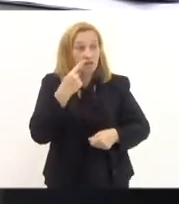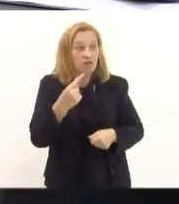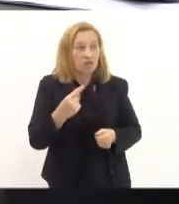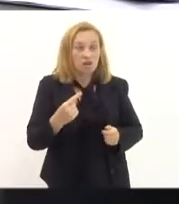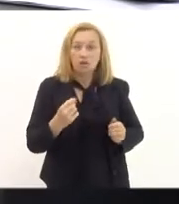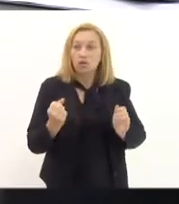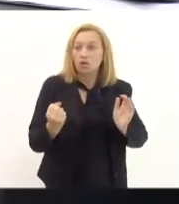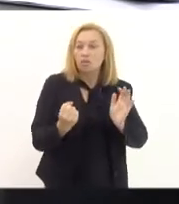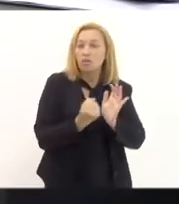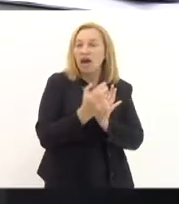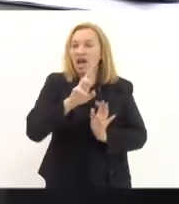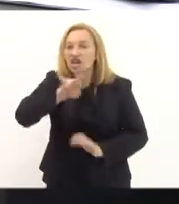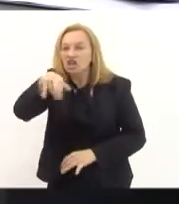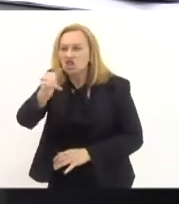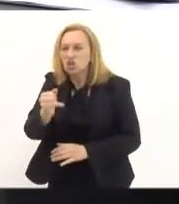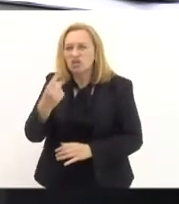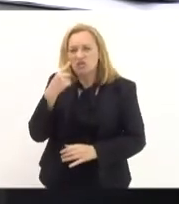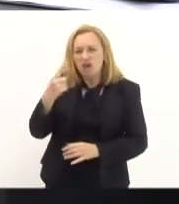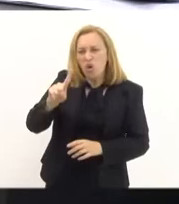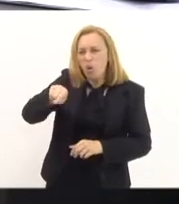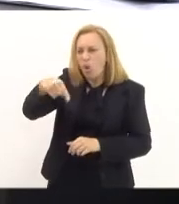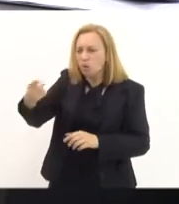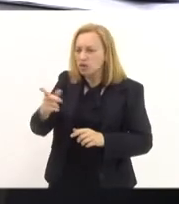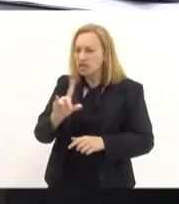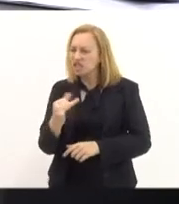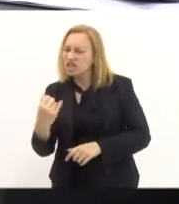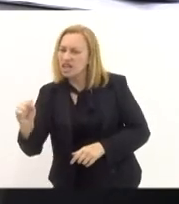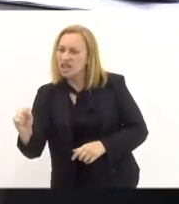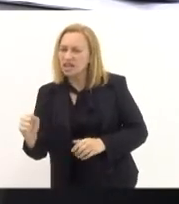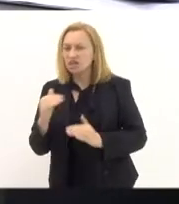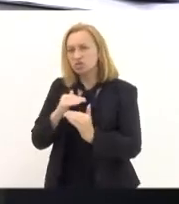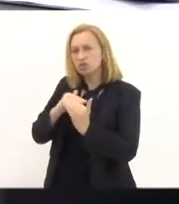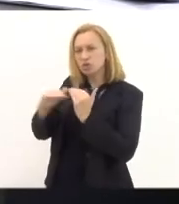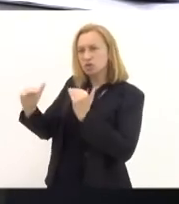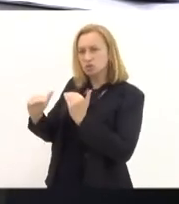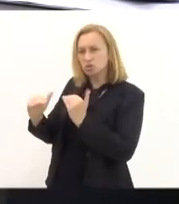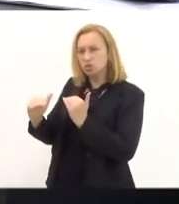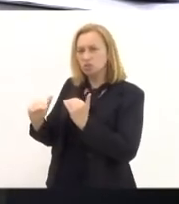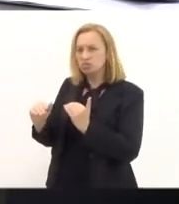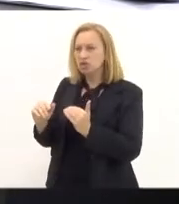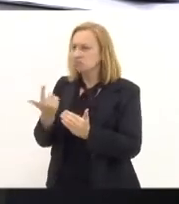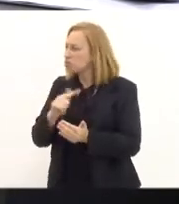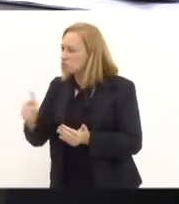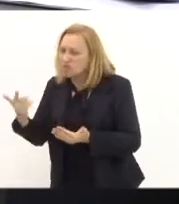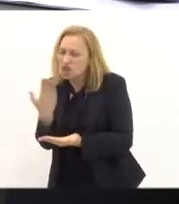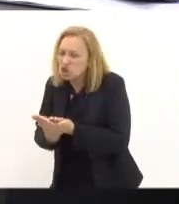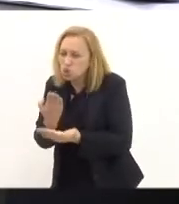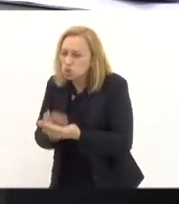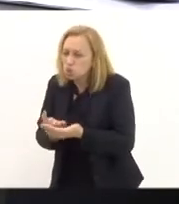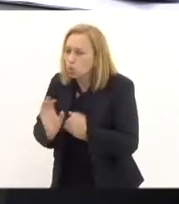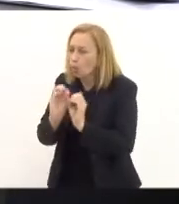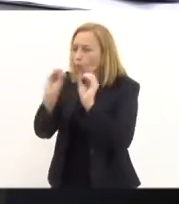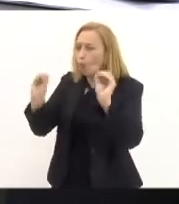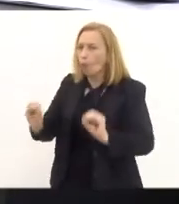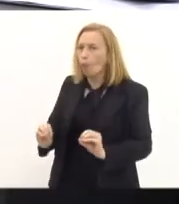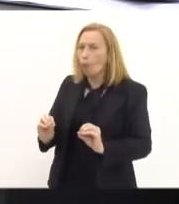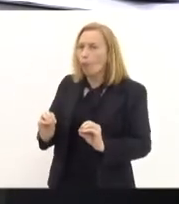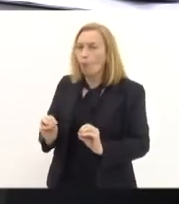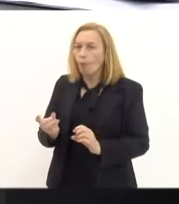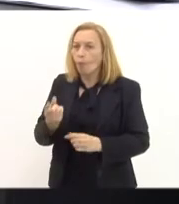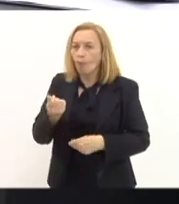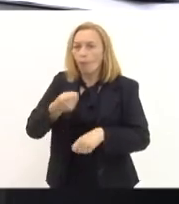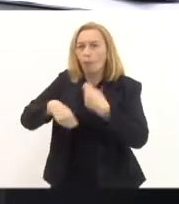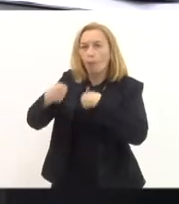RJ fazer outras linhas de metrô sem nenhum estudo de viabilidade Econômica